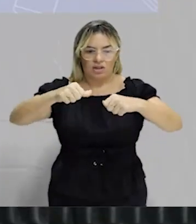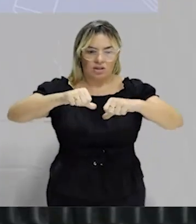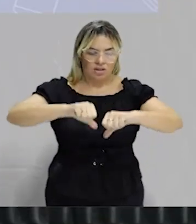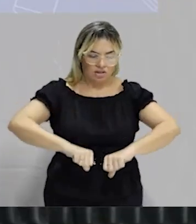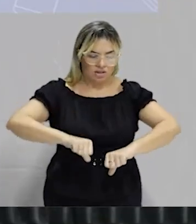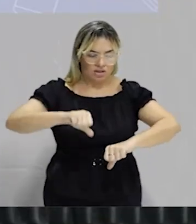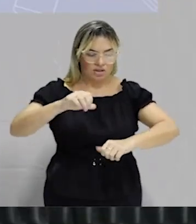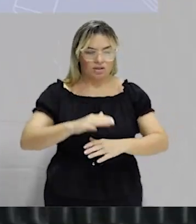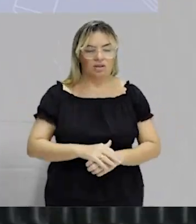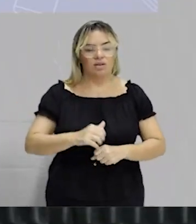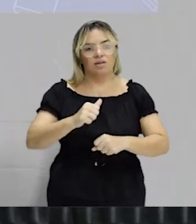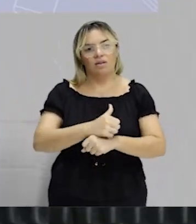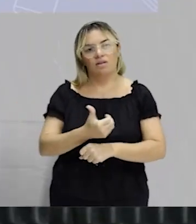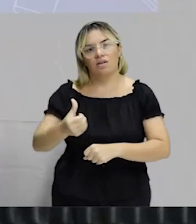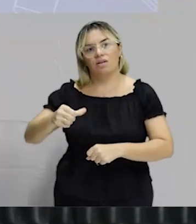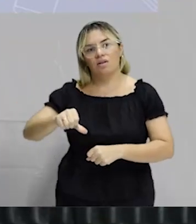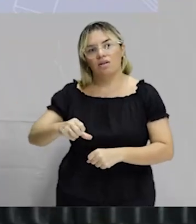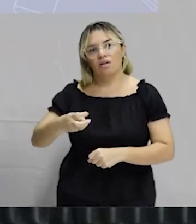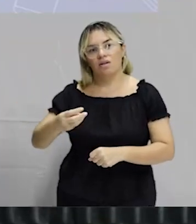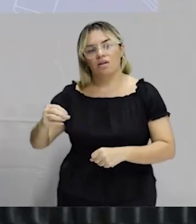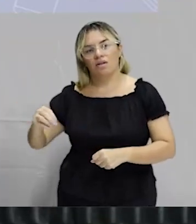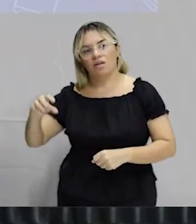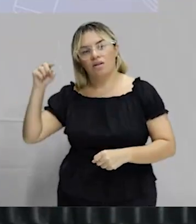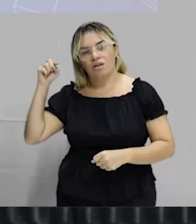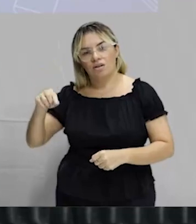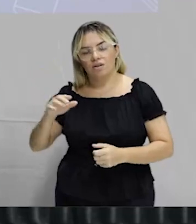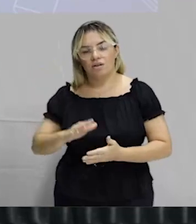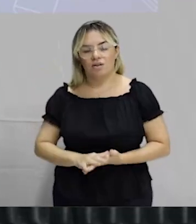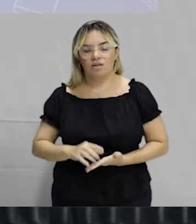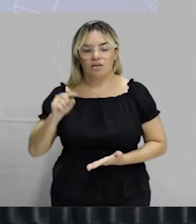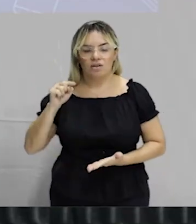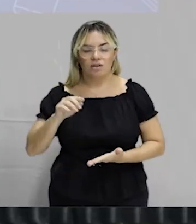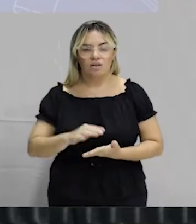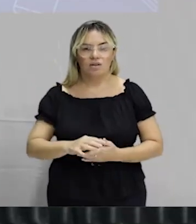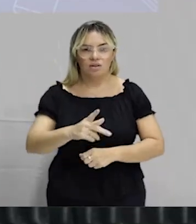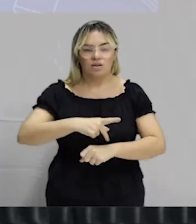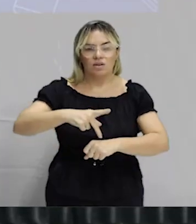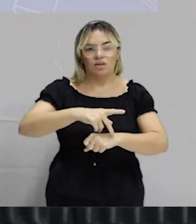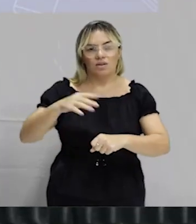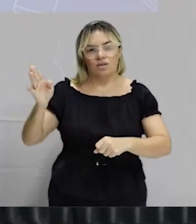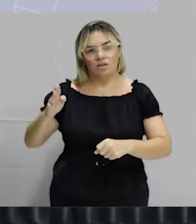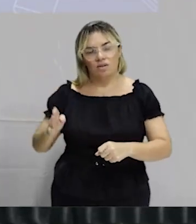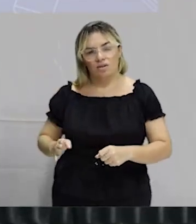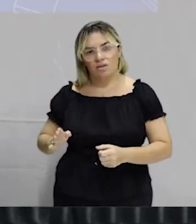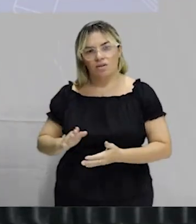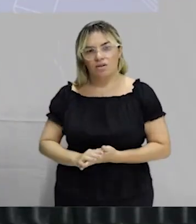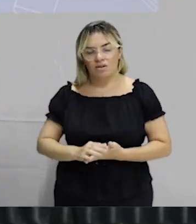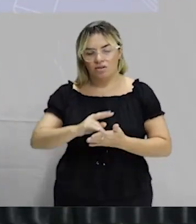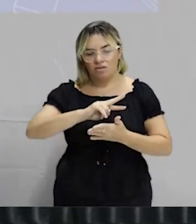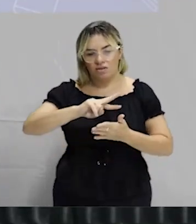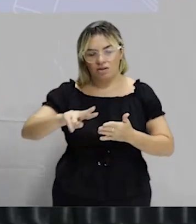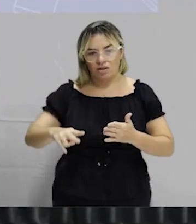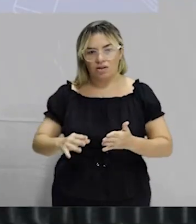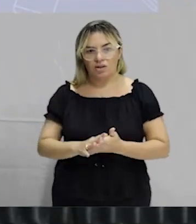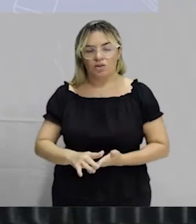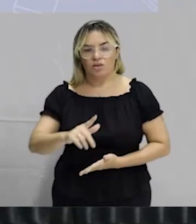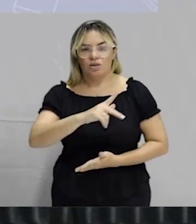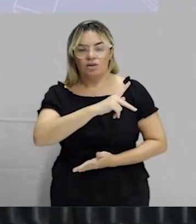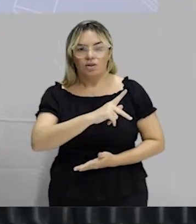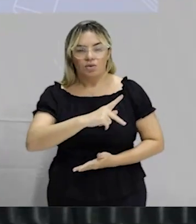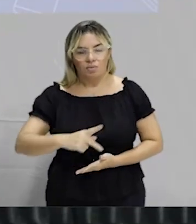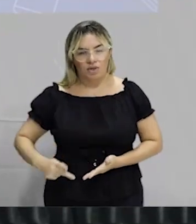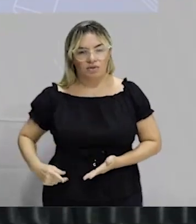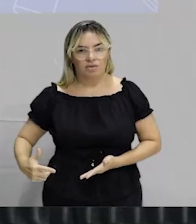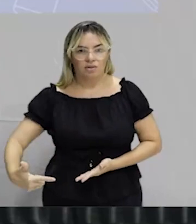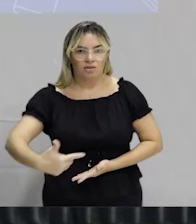início da década de 1930, quando você fala do Estado brasileiro, você está falando de Vargas.